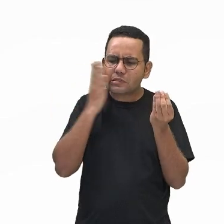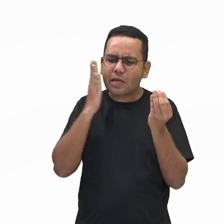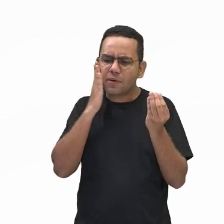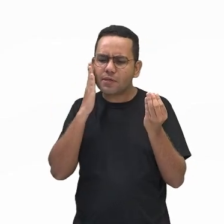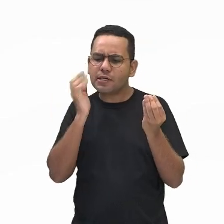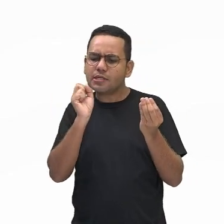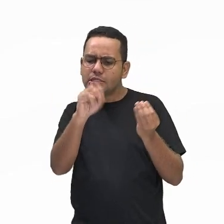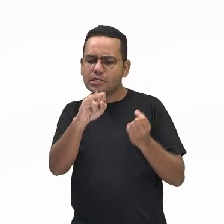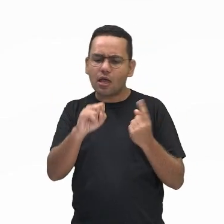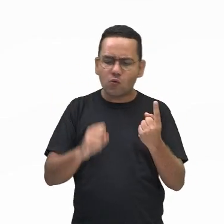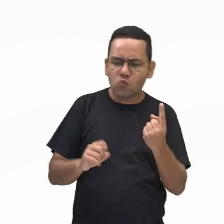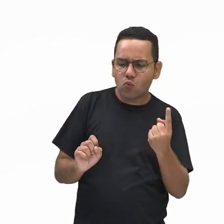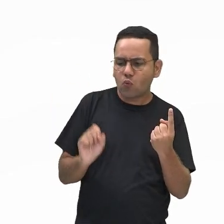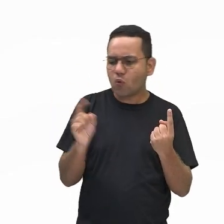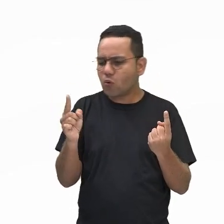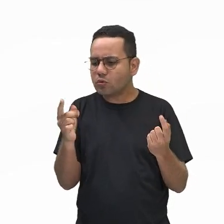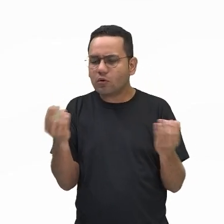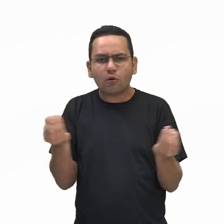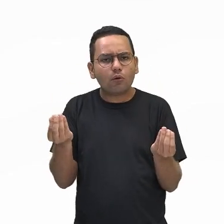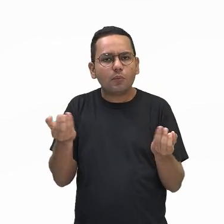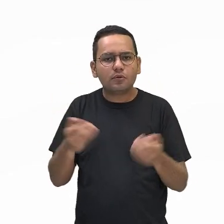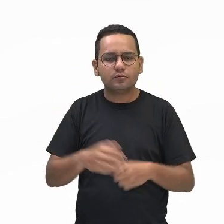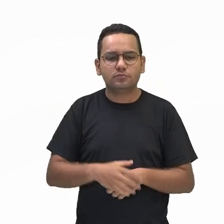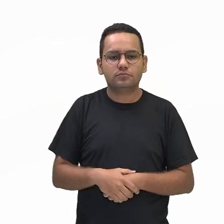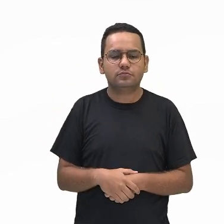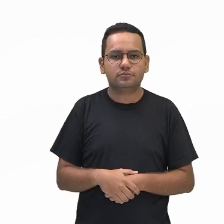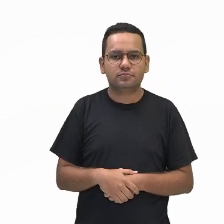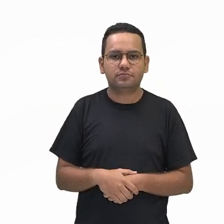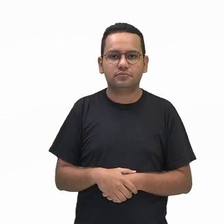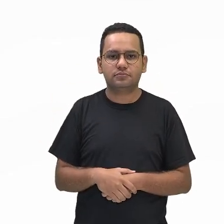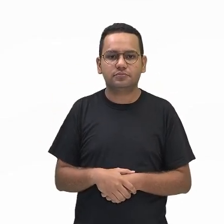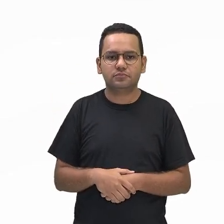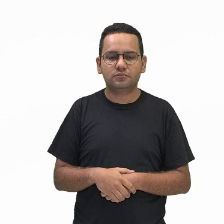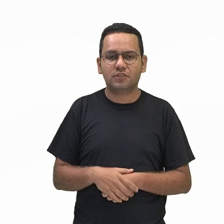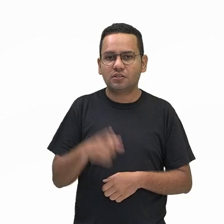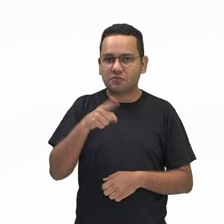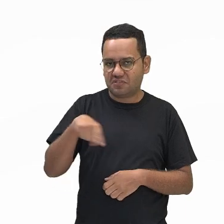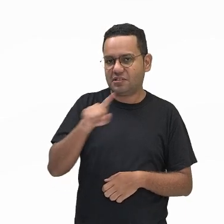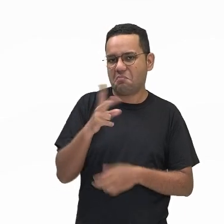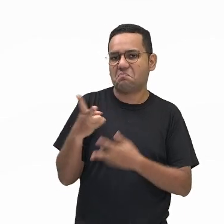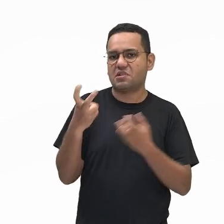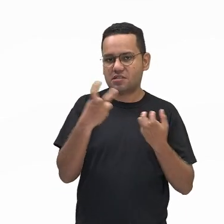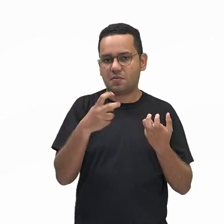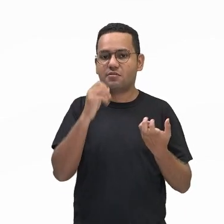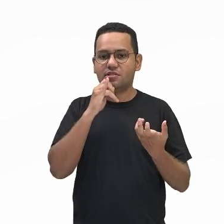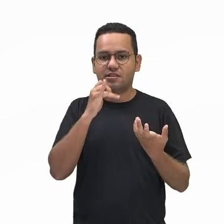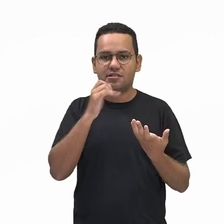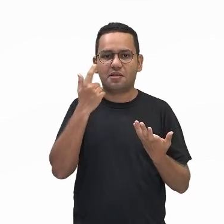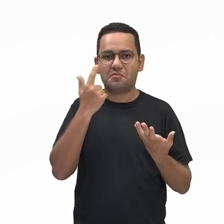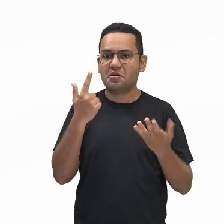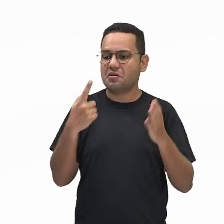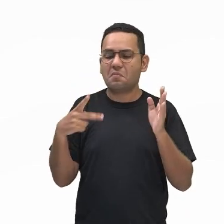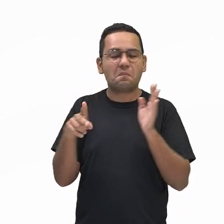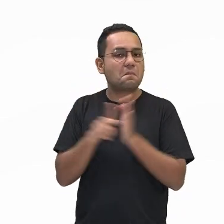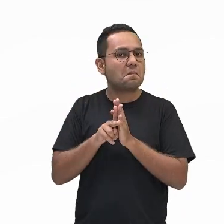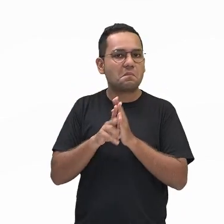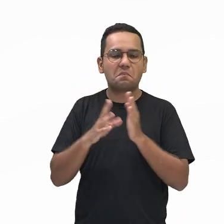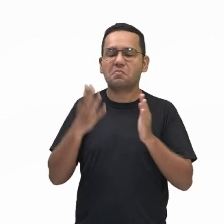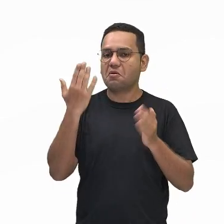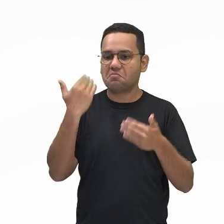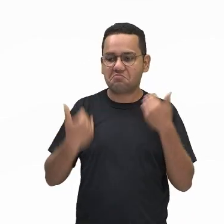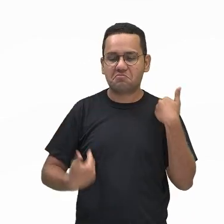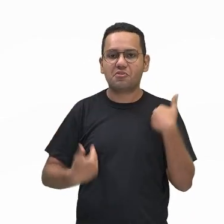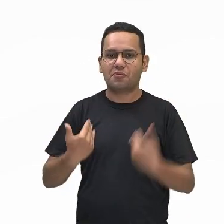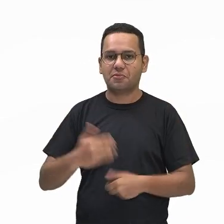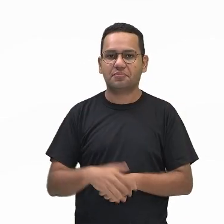são recessivas, né? A gente vai observar alguns exemplos que a gente tem na nossa própria aparência. Então, você observa